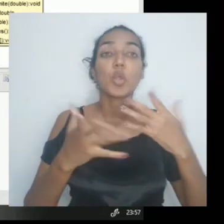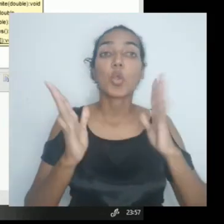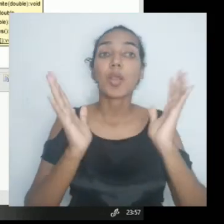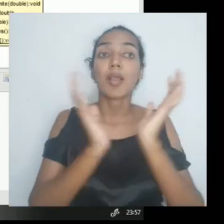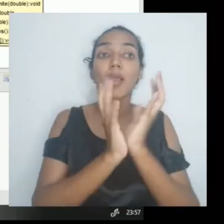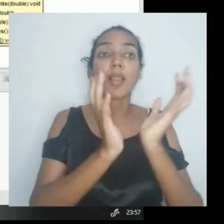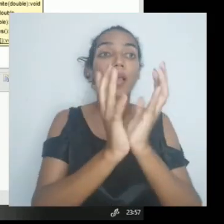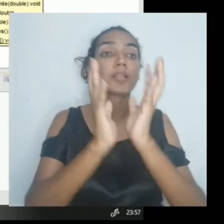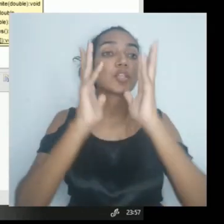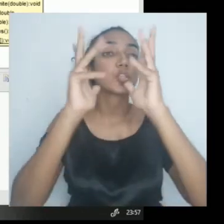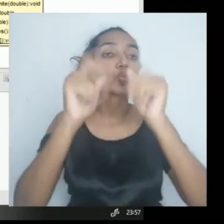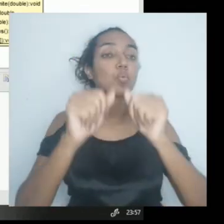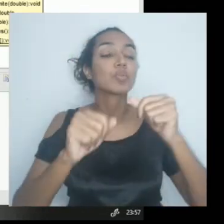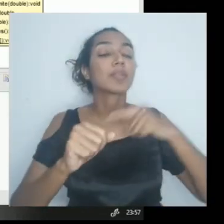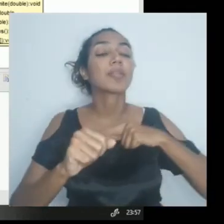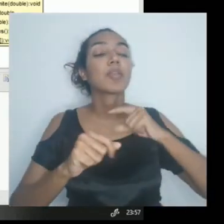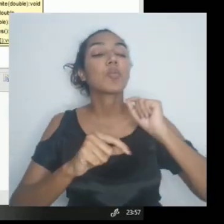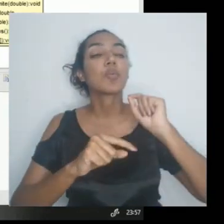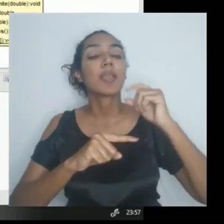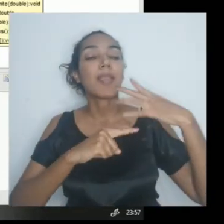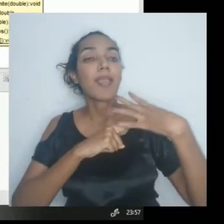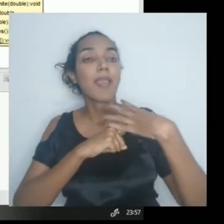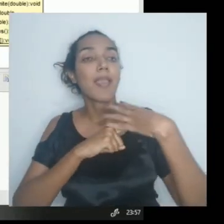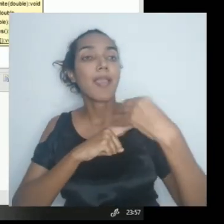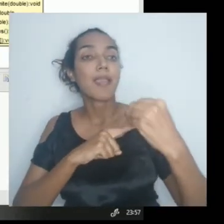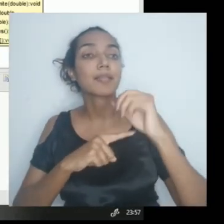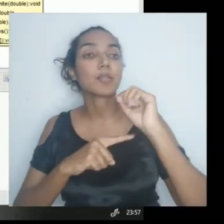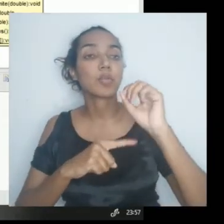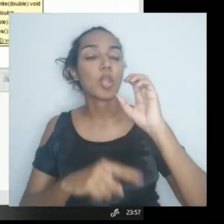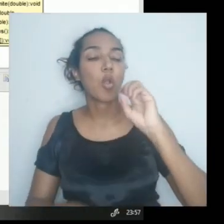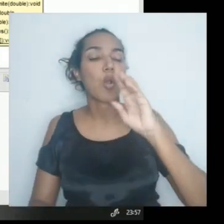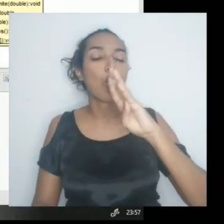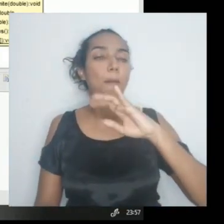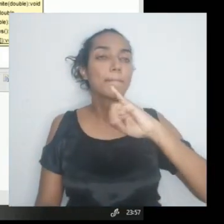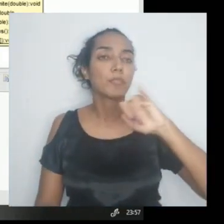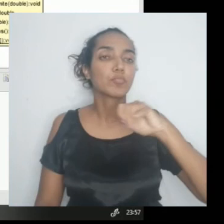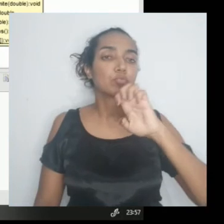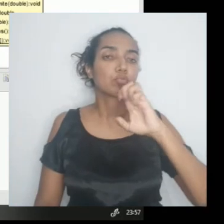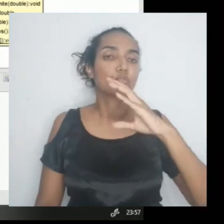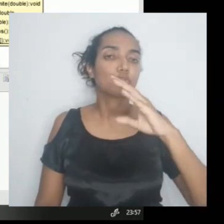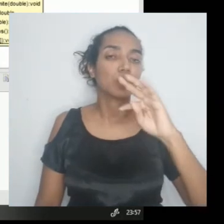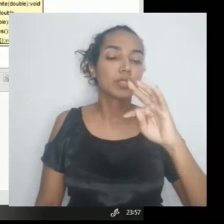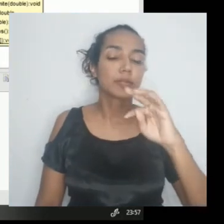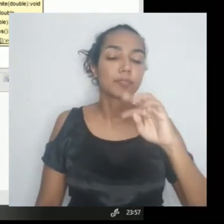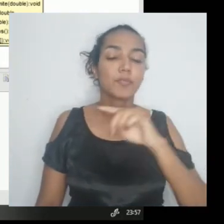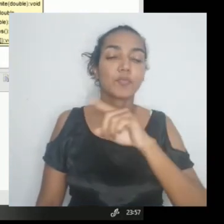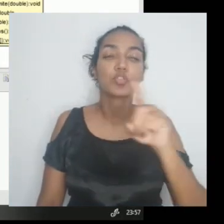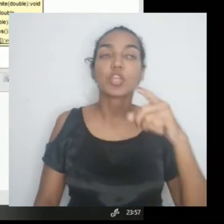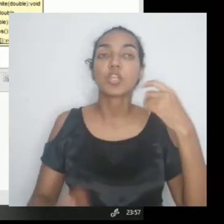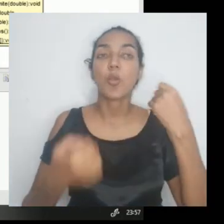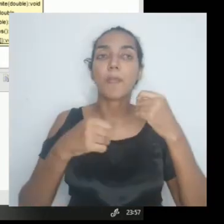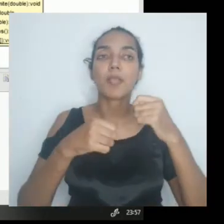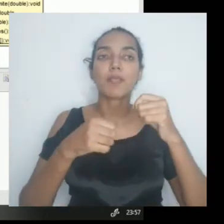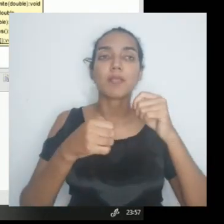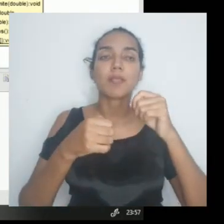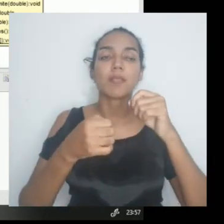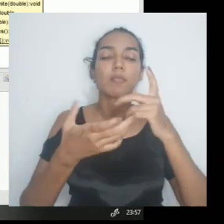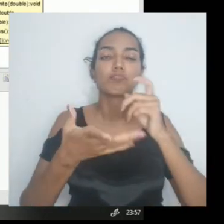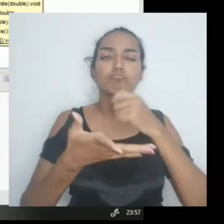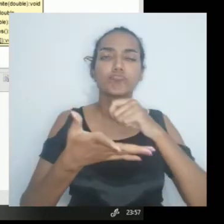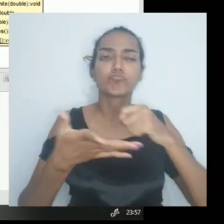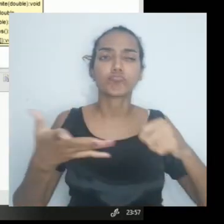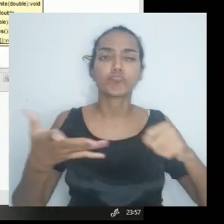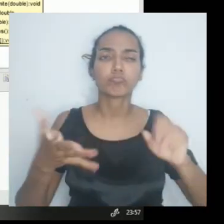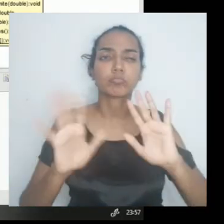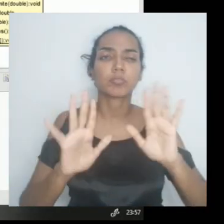você... E você não precisa escrever isso, tá? No momento, se você herda de Object, automaticamente você vai ganhar